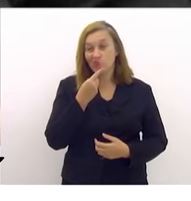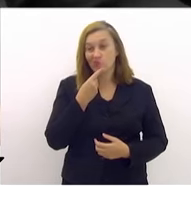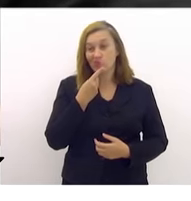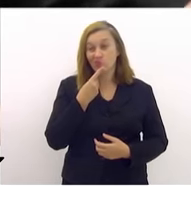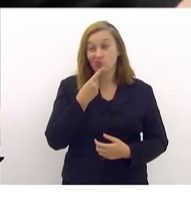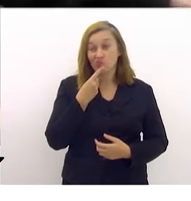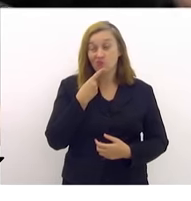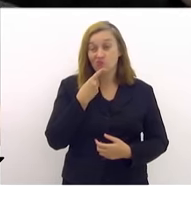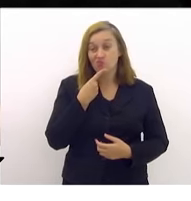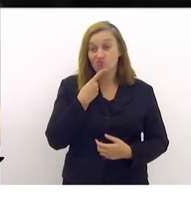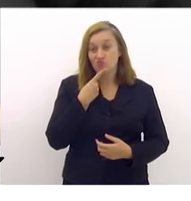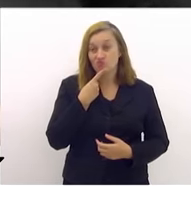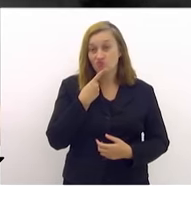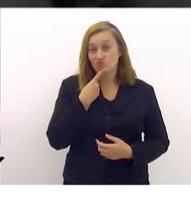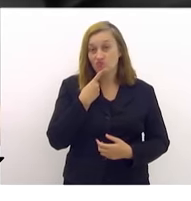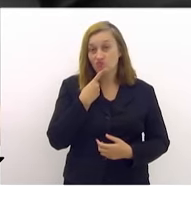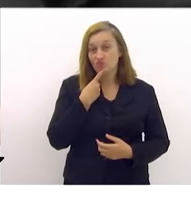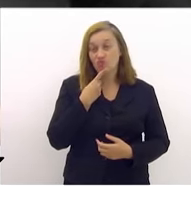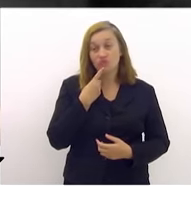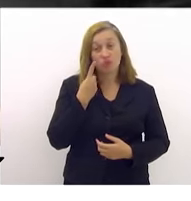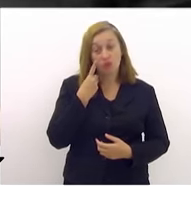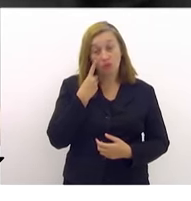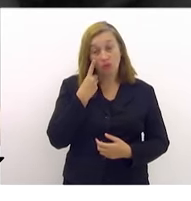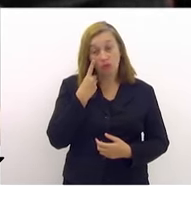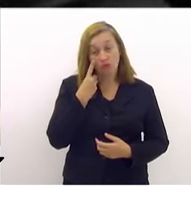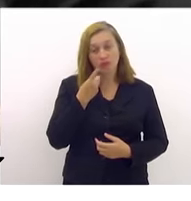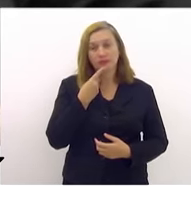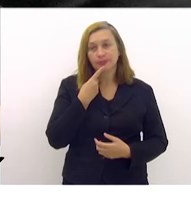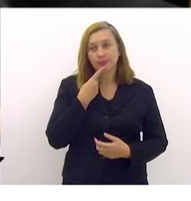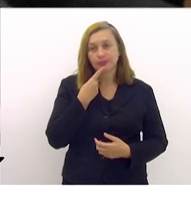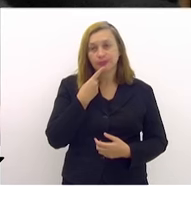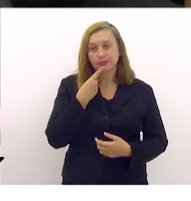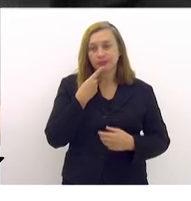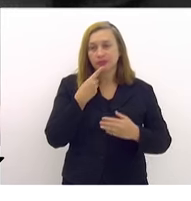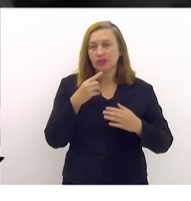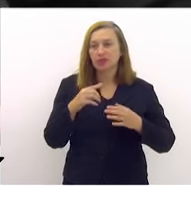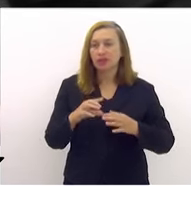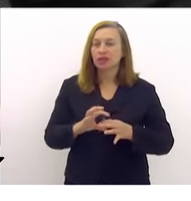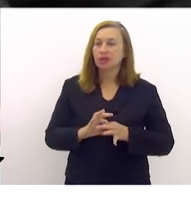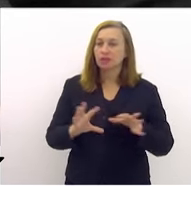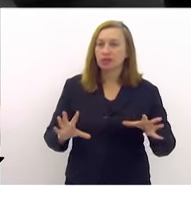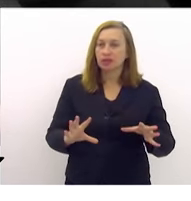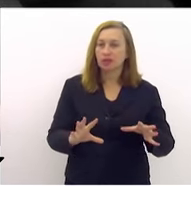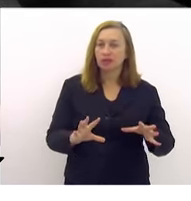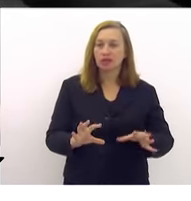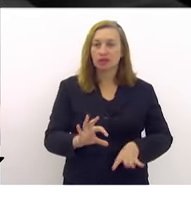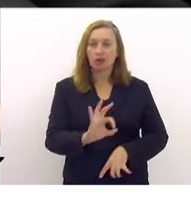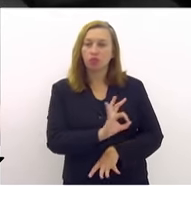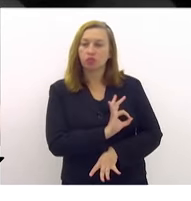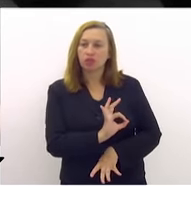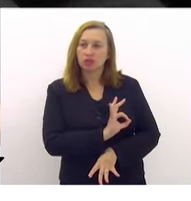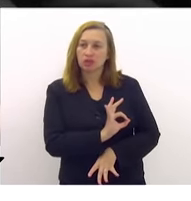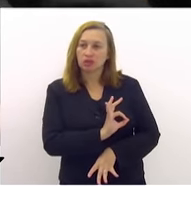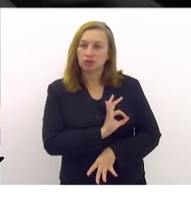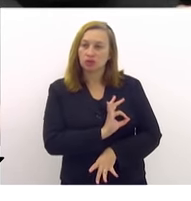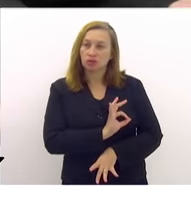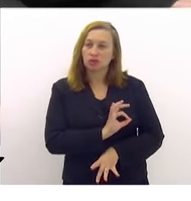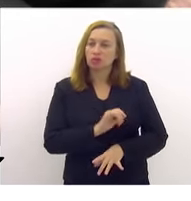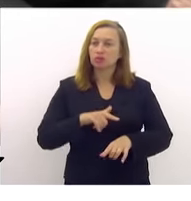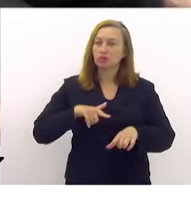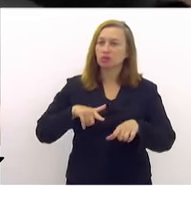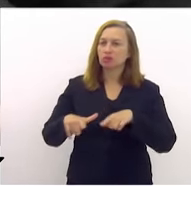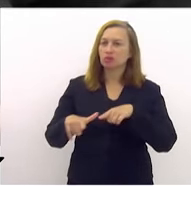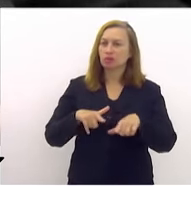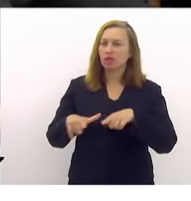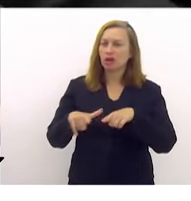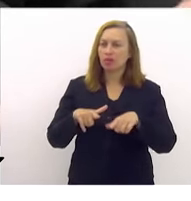quem dá, veja só, licença da autoridade policial competente para o funcionamento, sempre